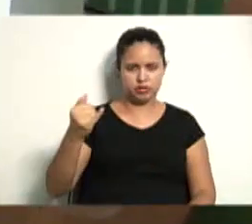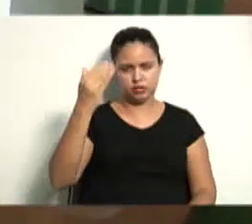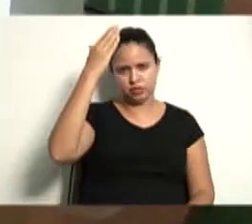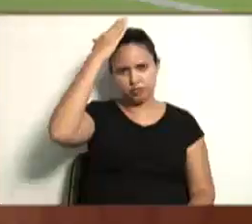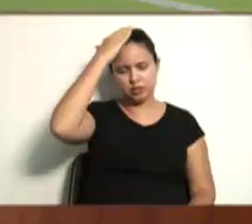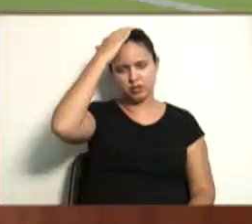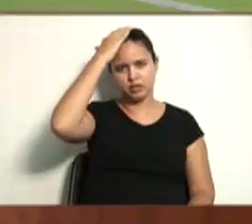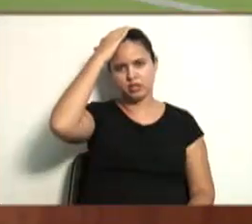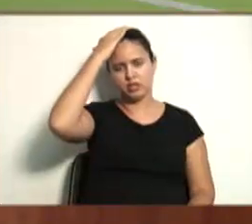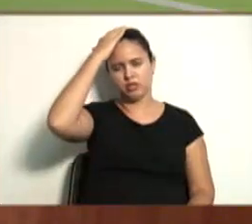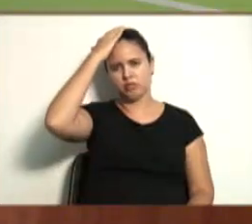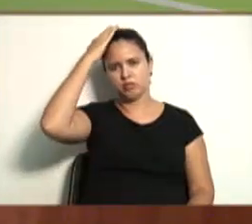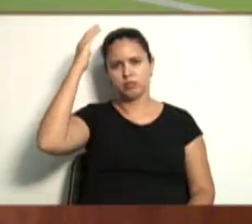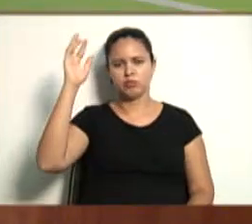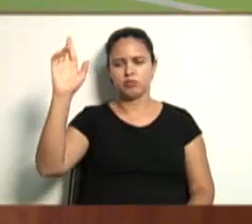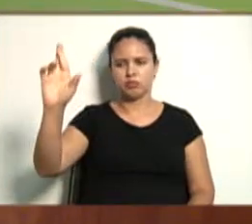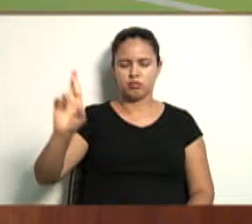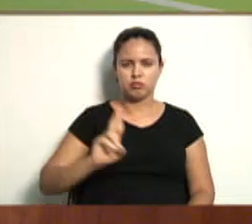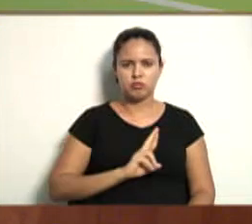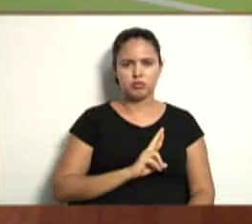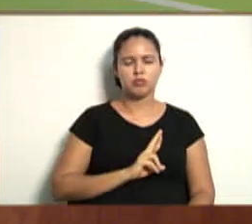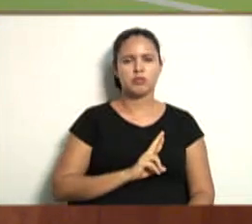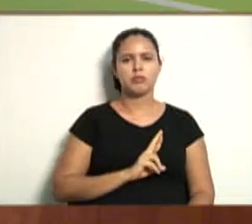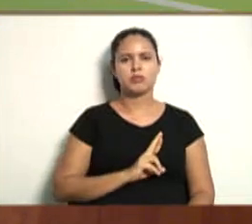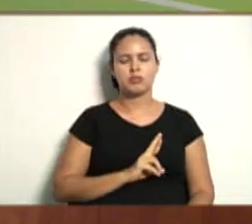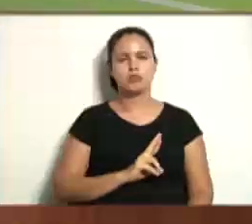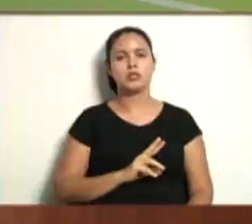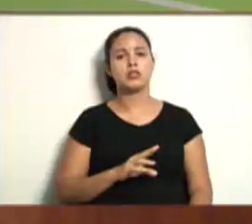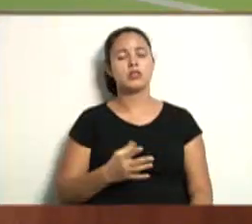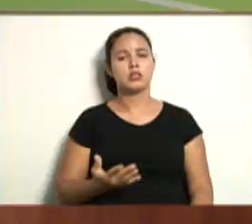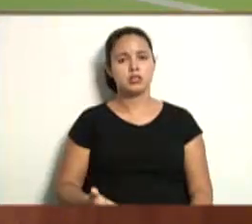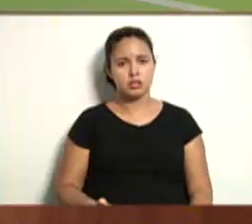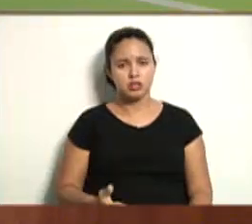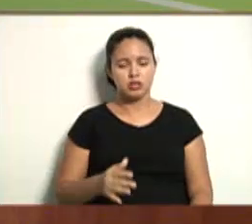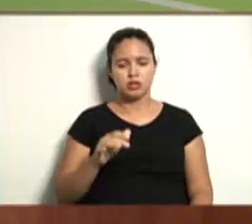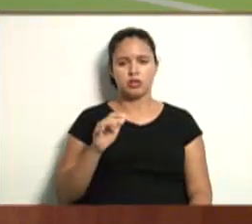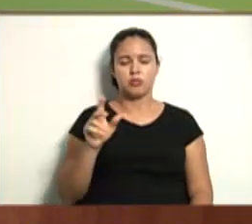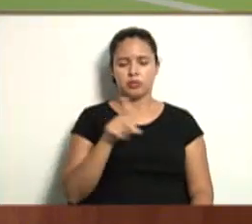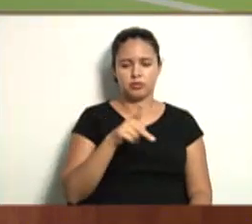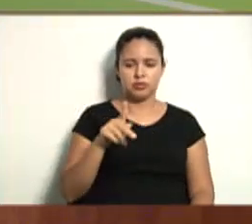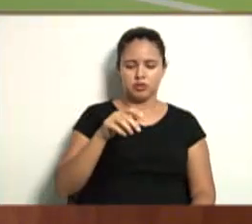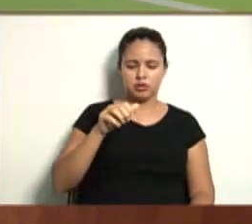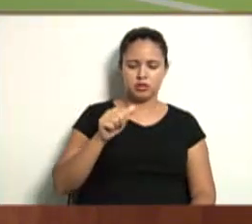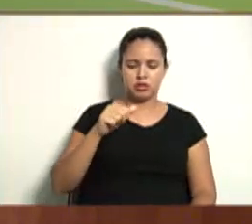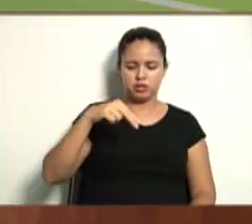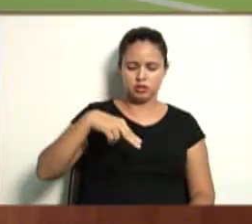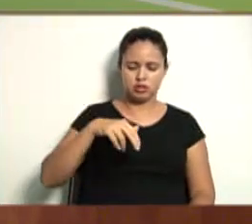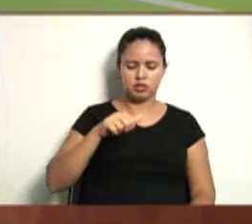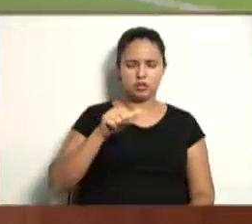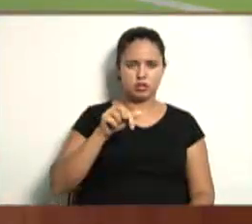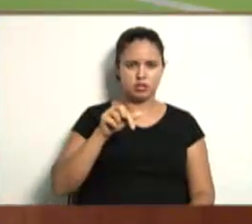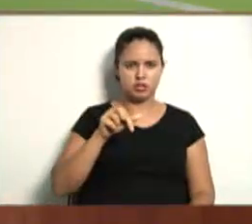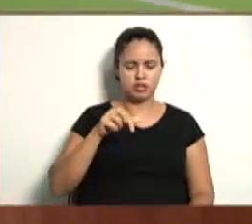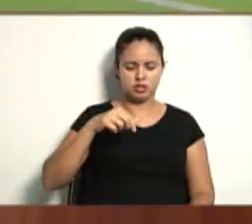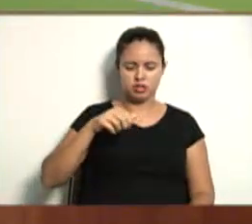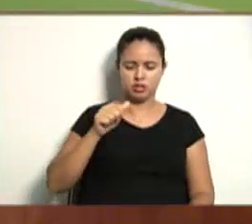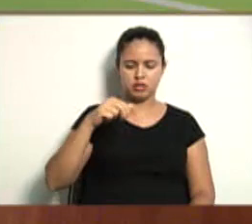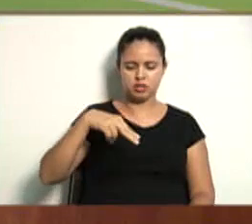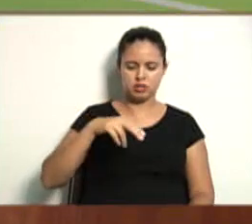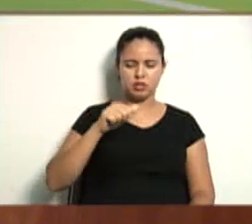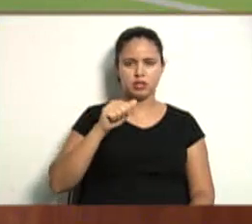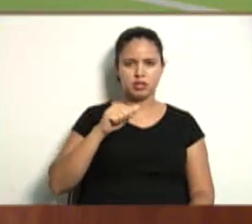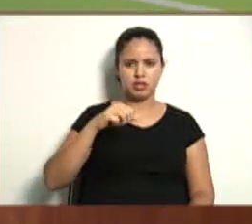do distrito Nova Londrina. Bora lá, Nova Londrina. Professora Ana Márcia. Minha